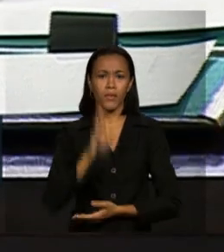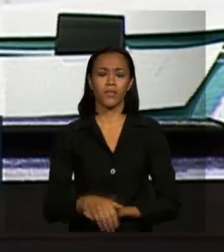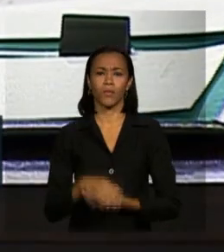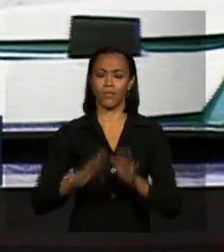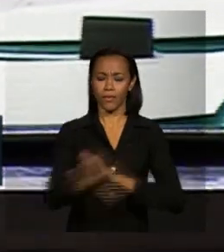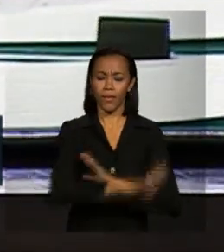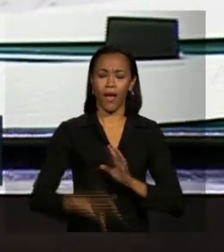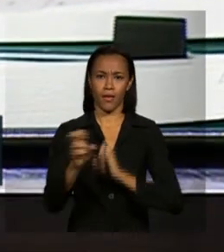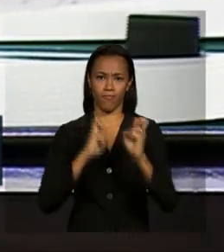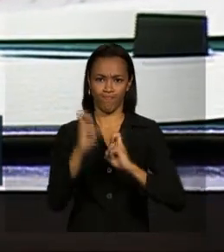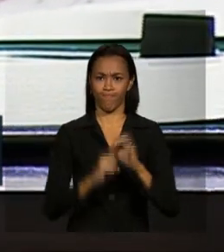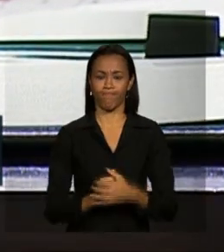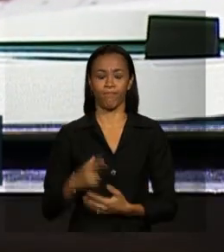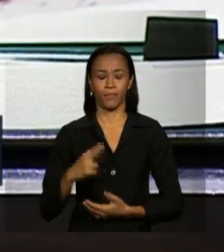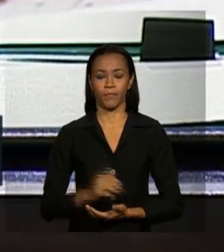privado